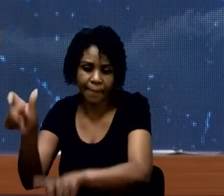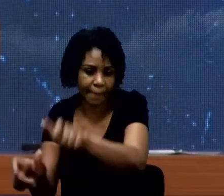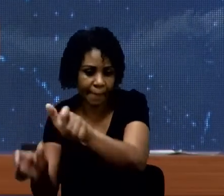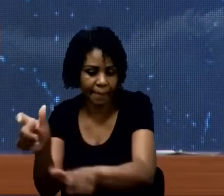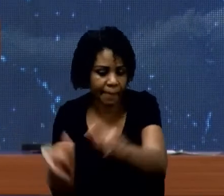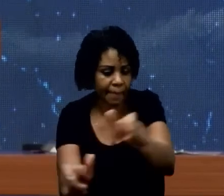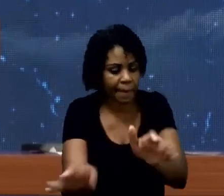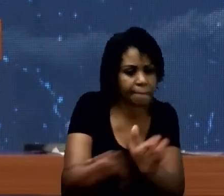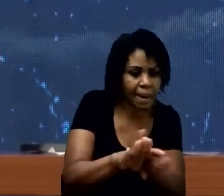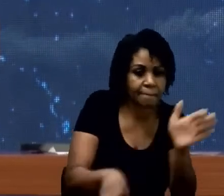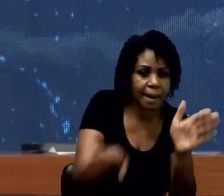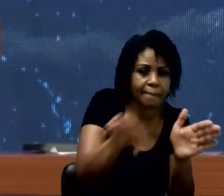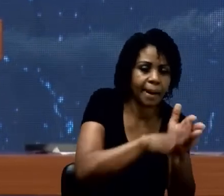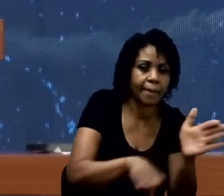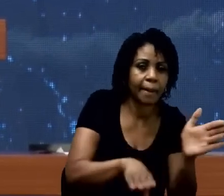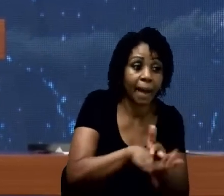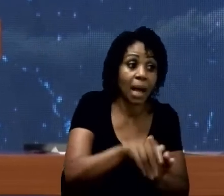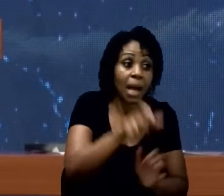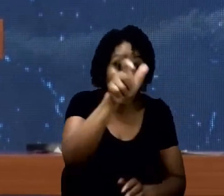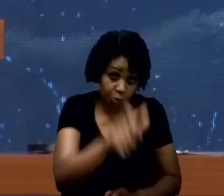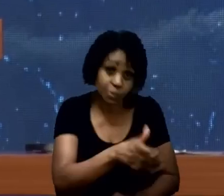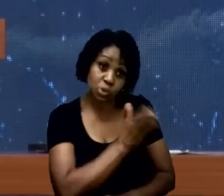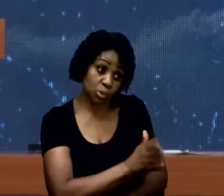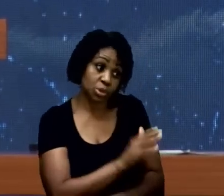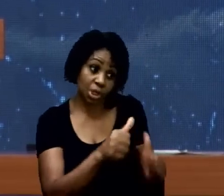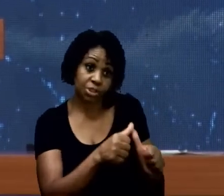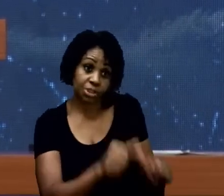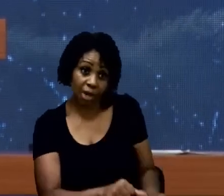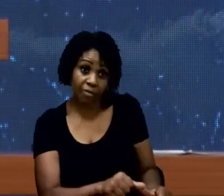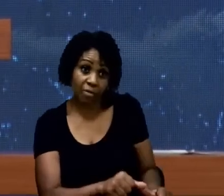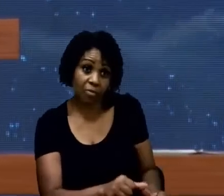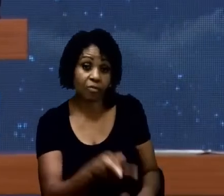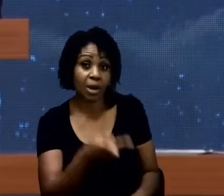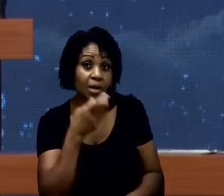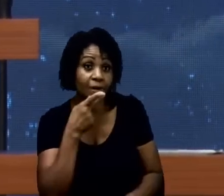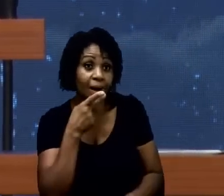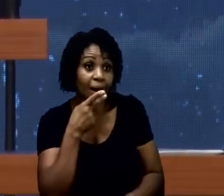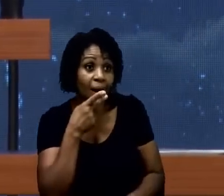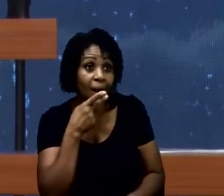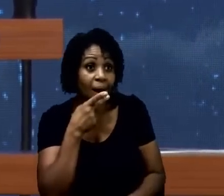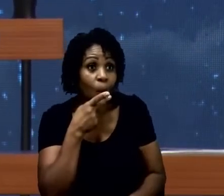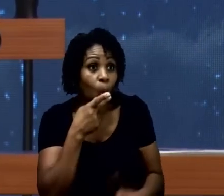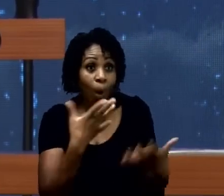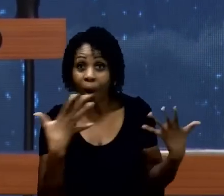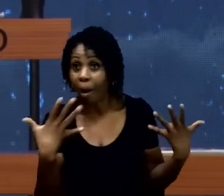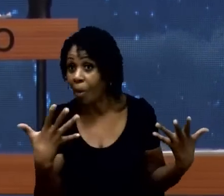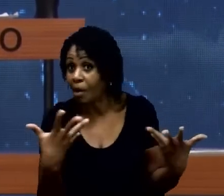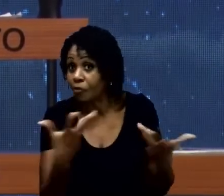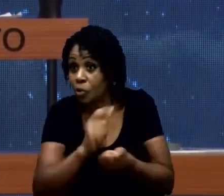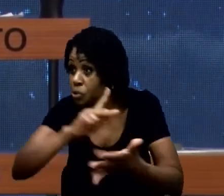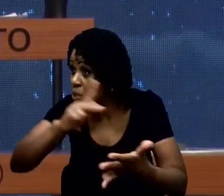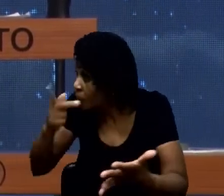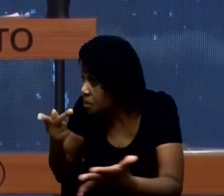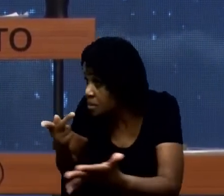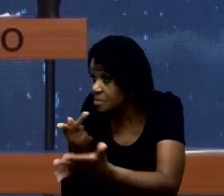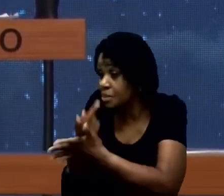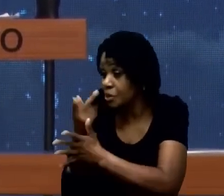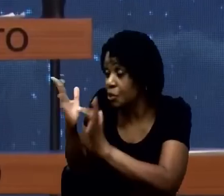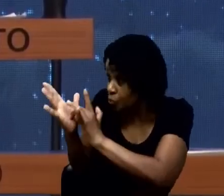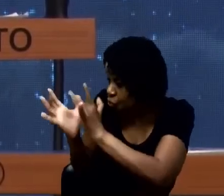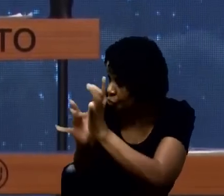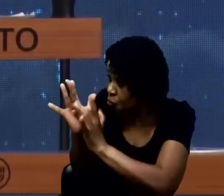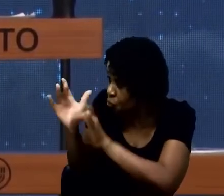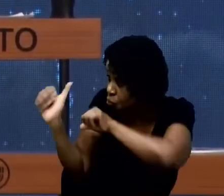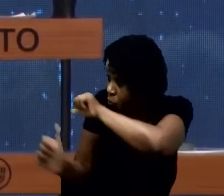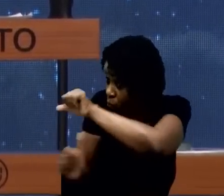prestar atenção. Aí quem estava lá. Ao invés de falar só. Gente, que fantástico. Jesus